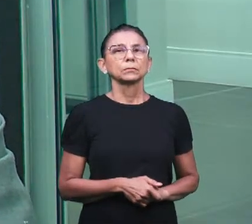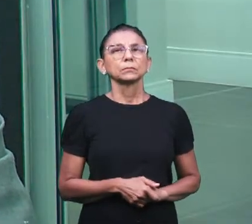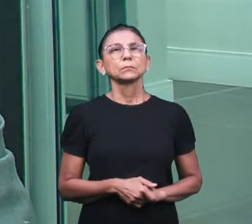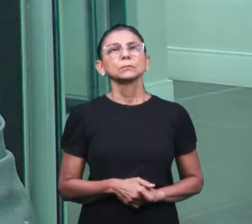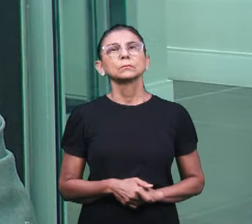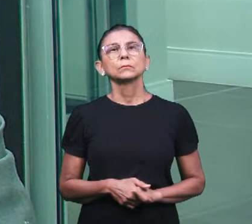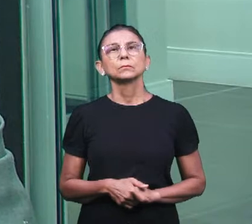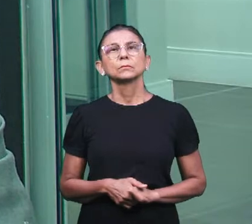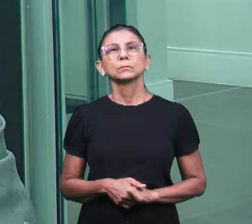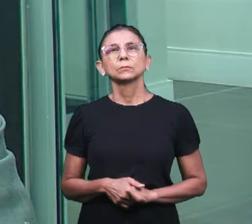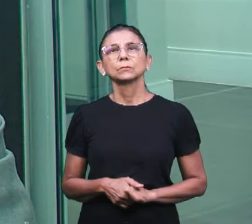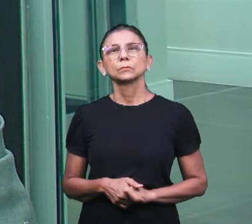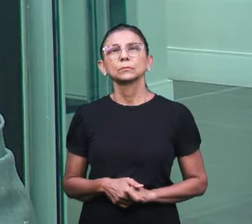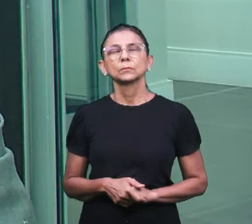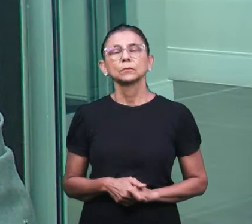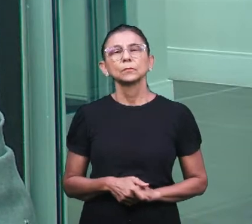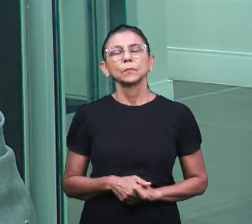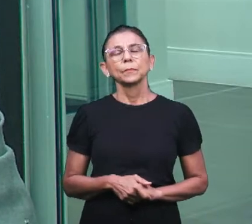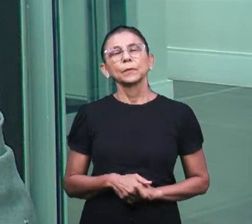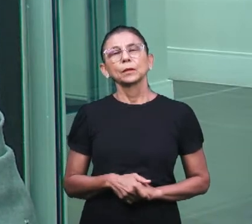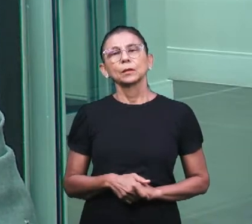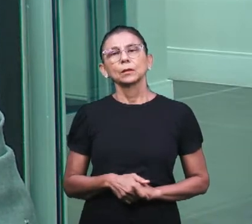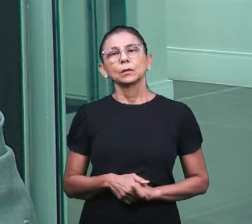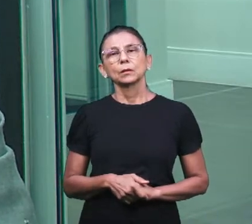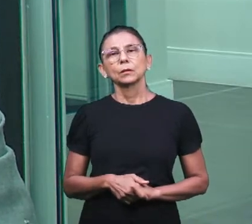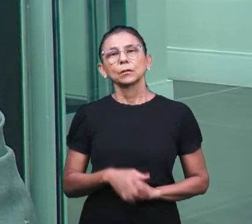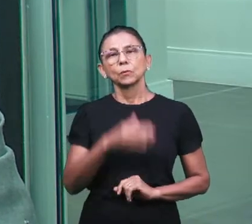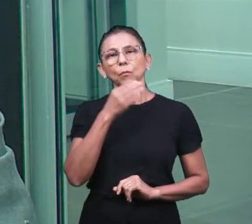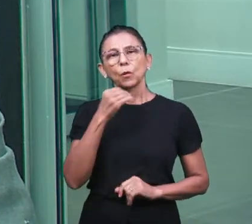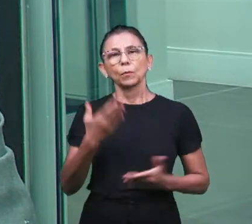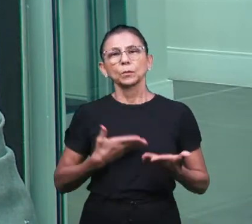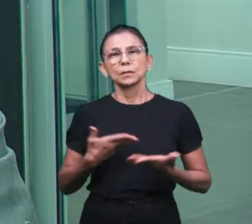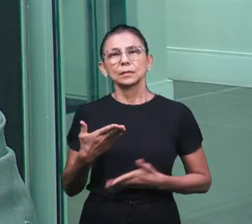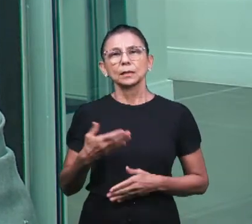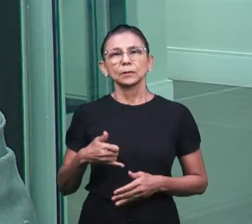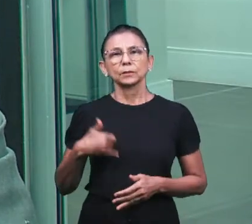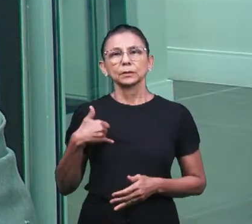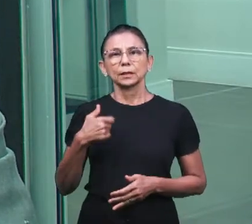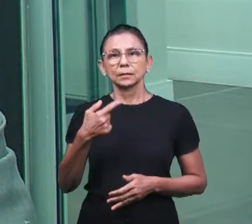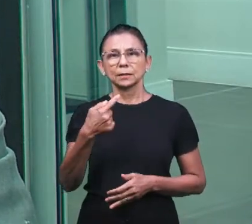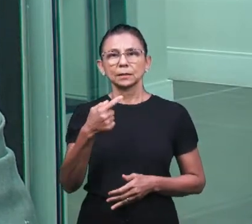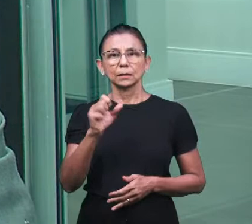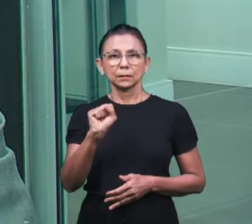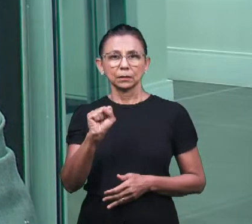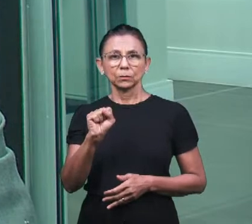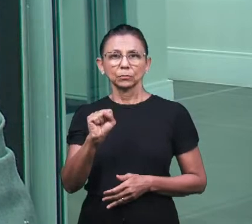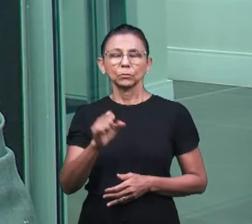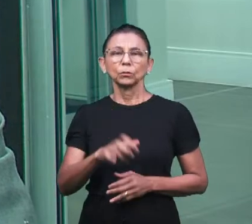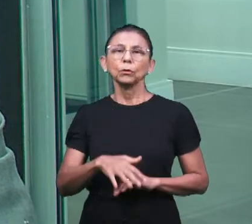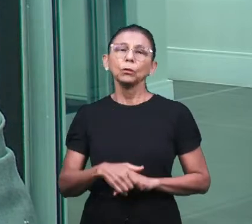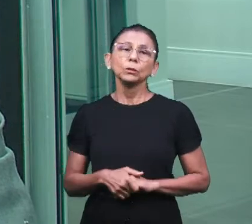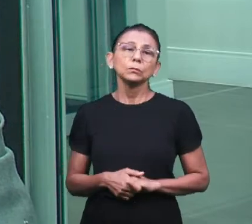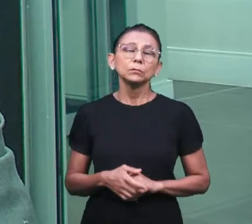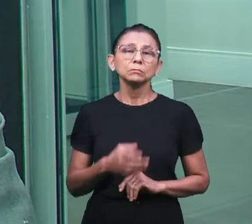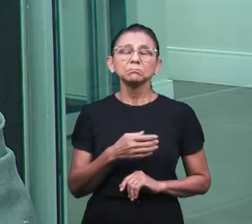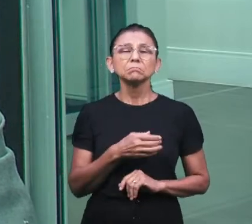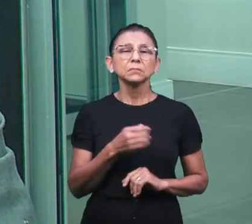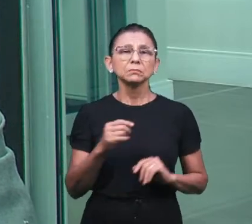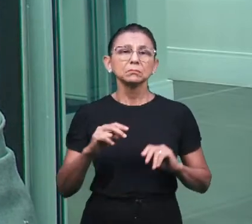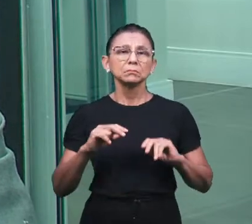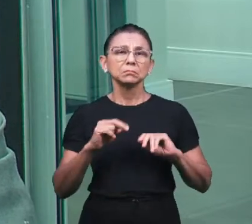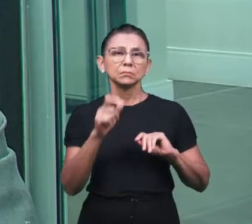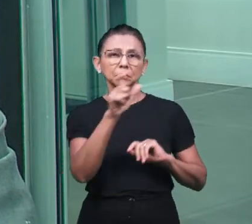com 78 anos de idade, né? E veio conhecer a igreja, foi receber um convite e foi na